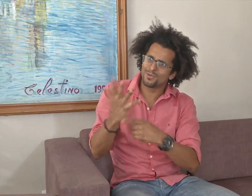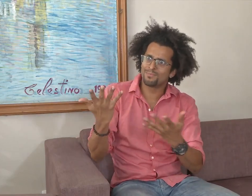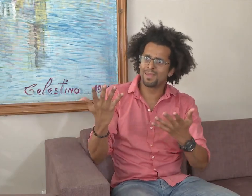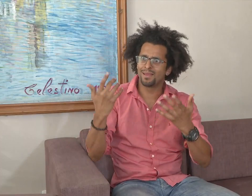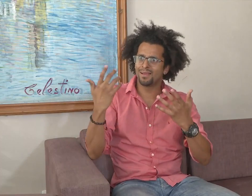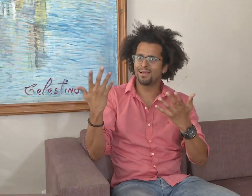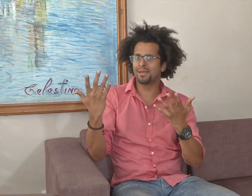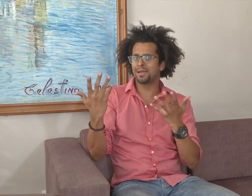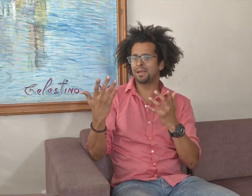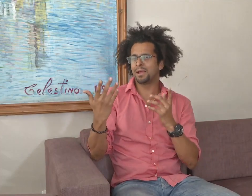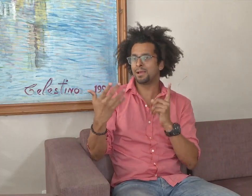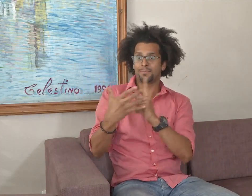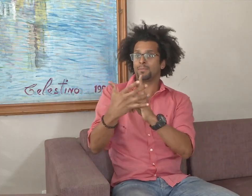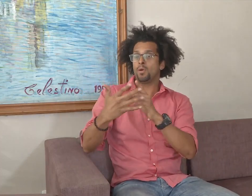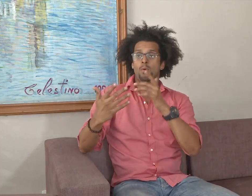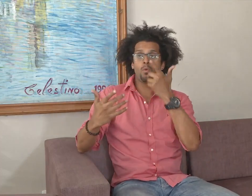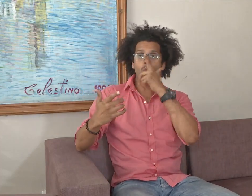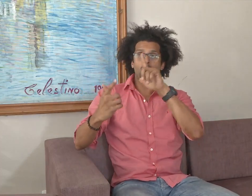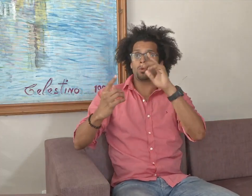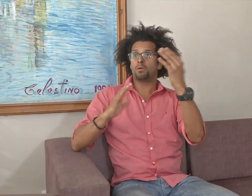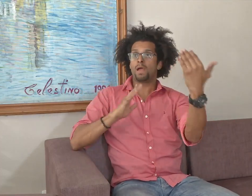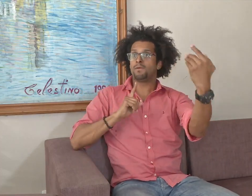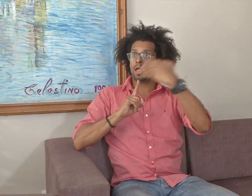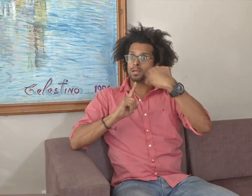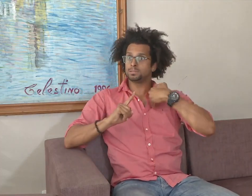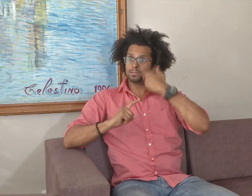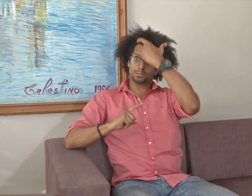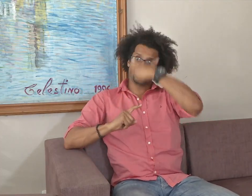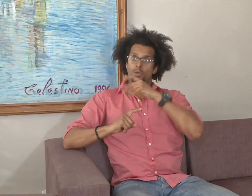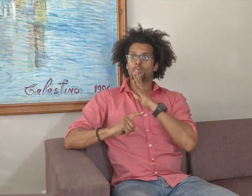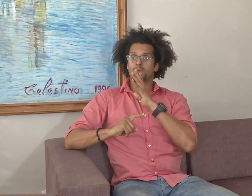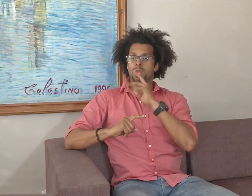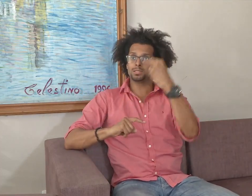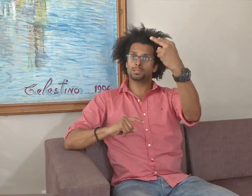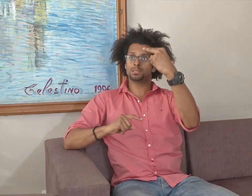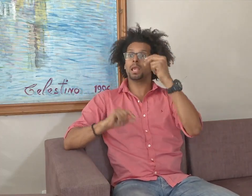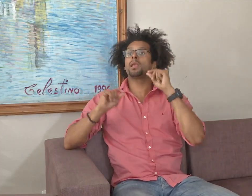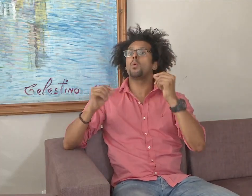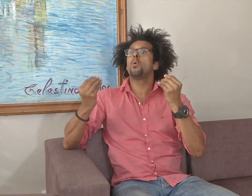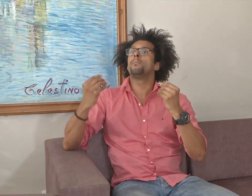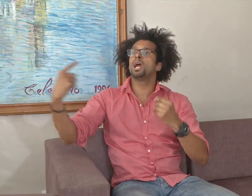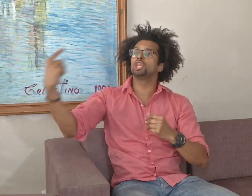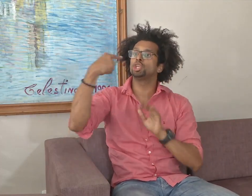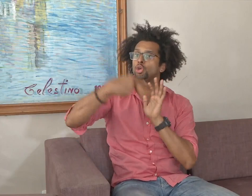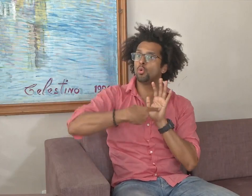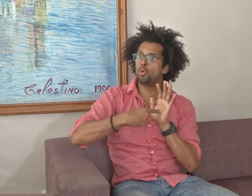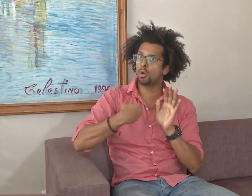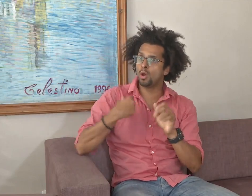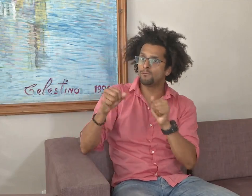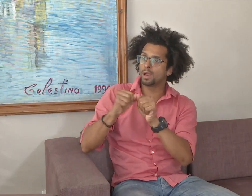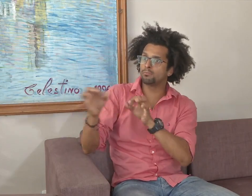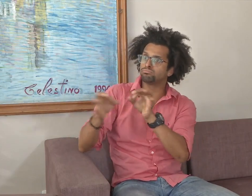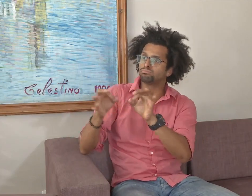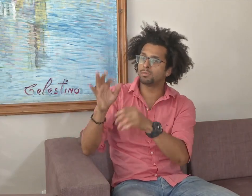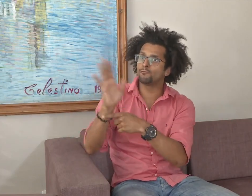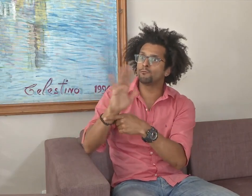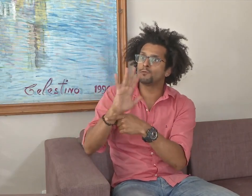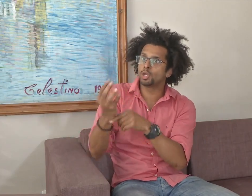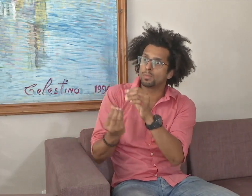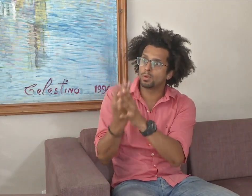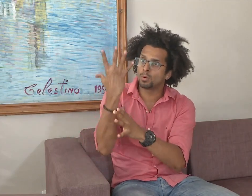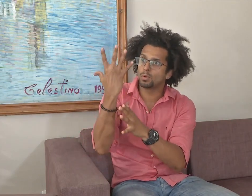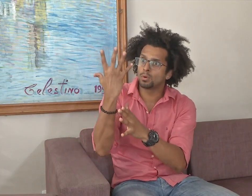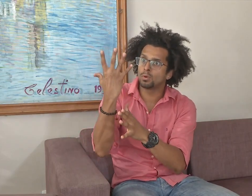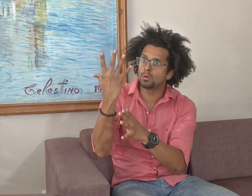de fazer esse filme. Eles vieram até mim. Como foi que eles chegaram até mim? Então, a